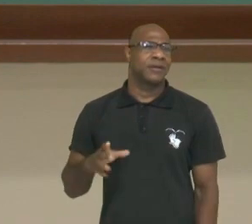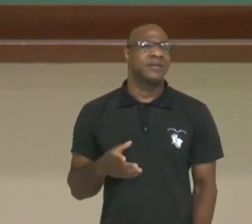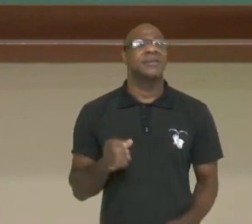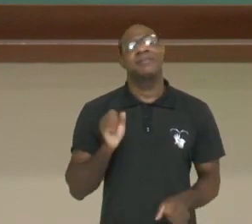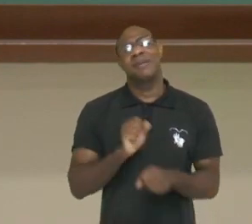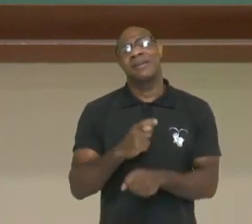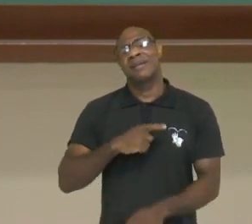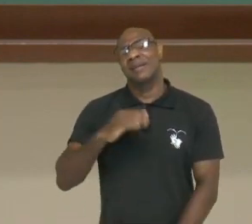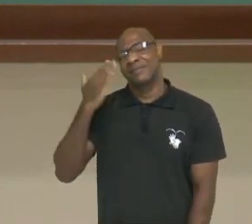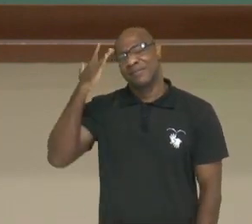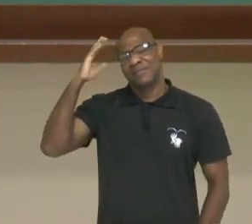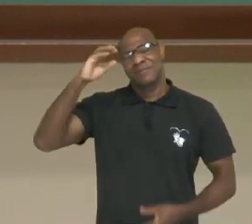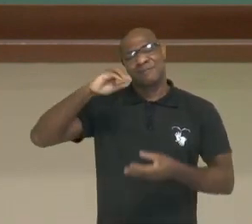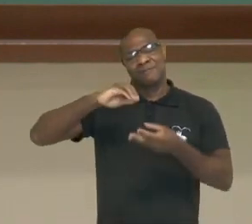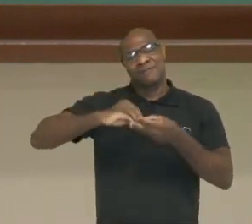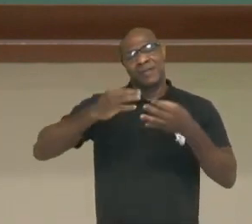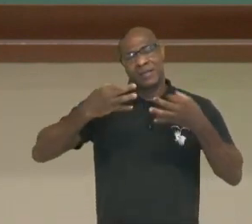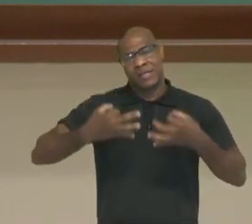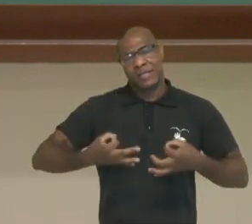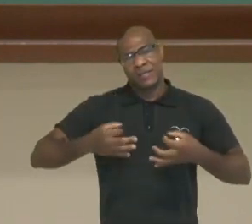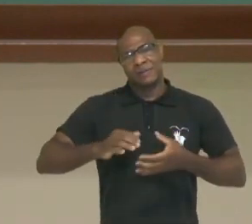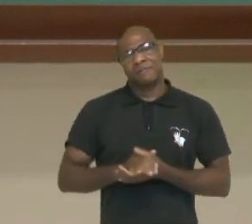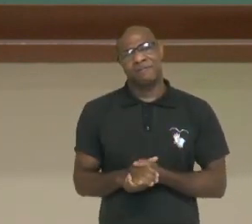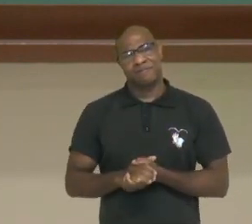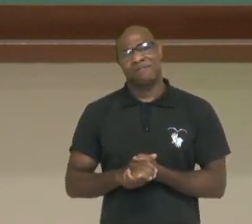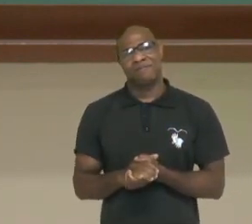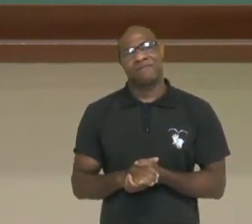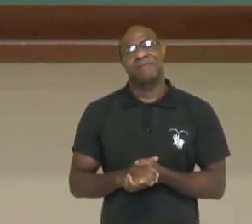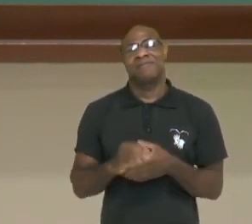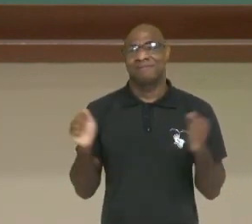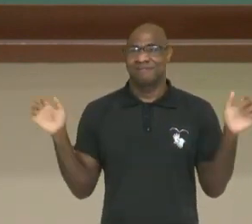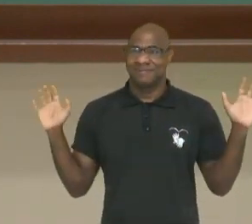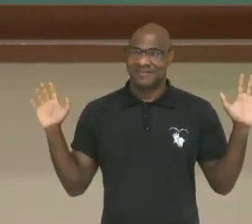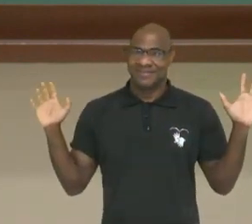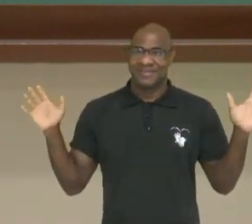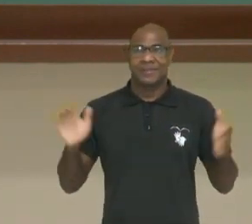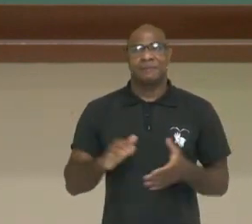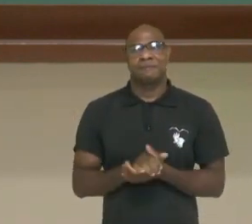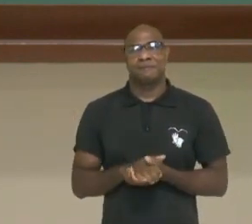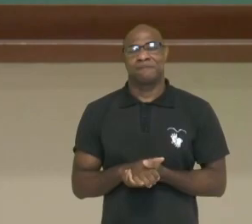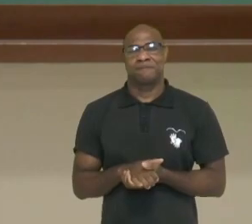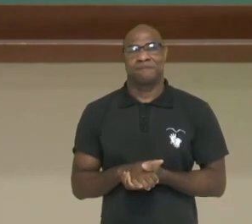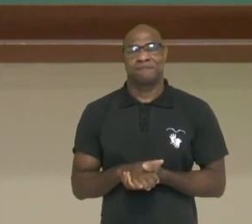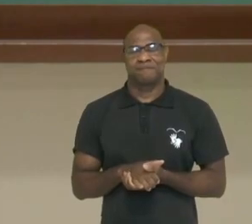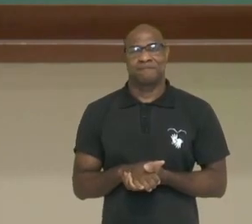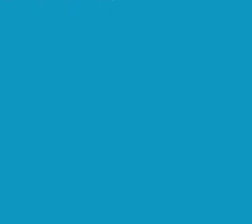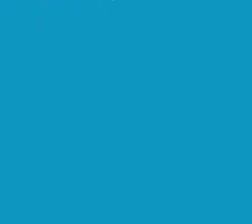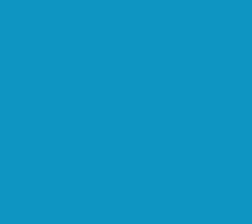entendido bem certinho o que foi trabalhado hoje. E até mais!